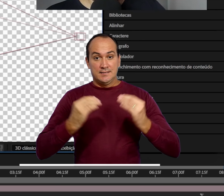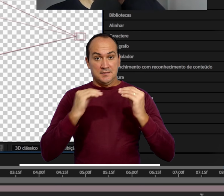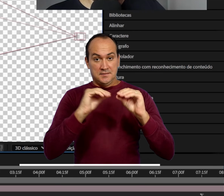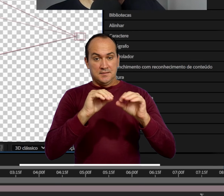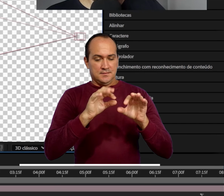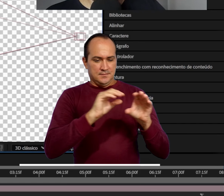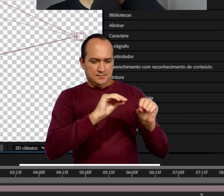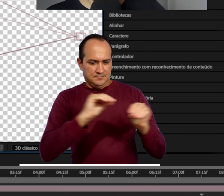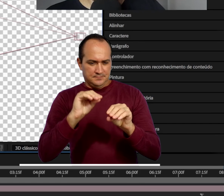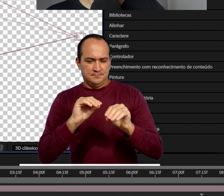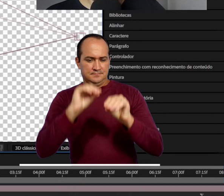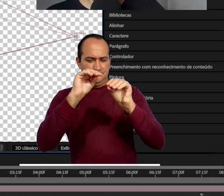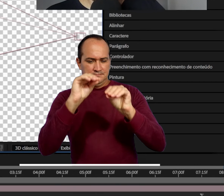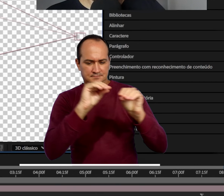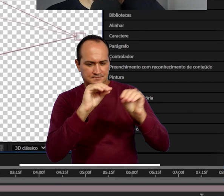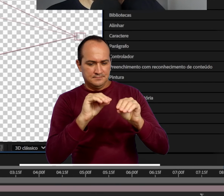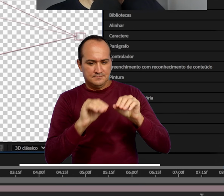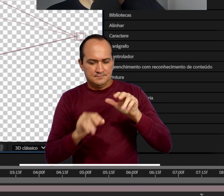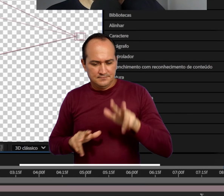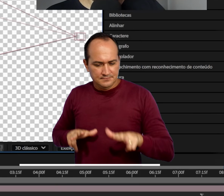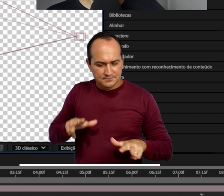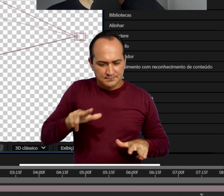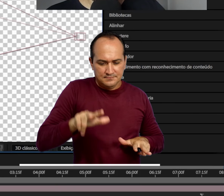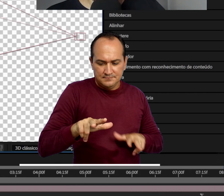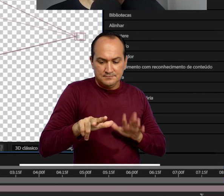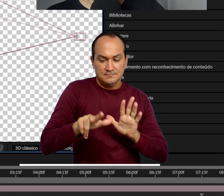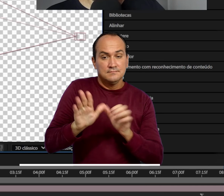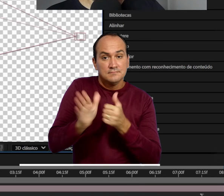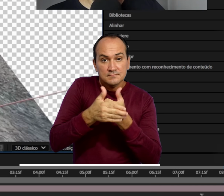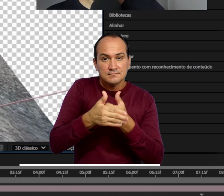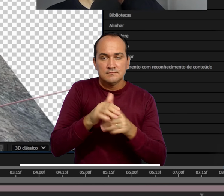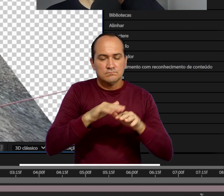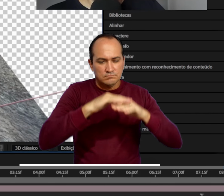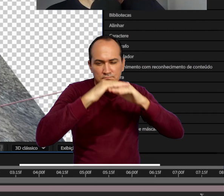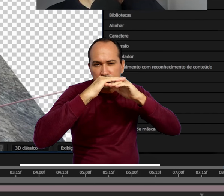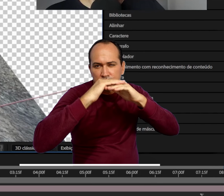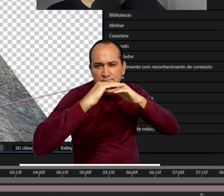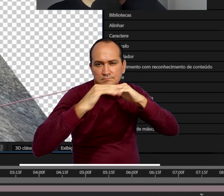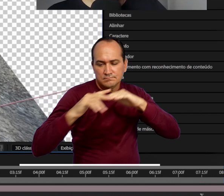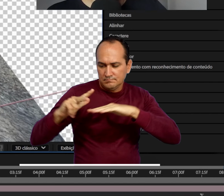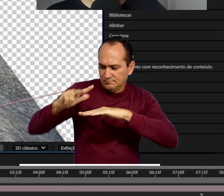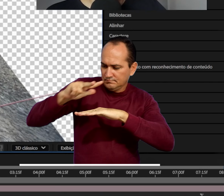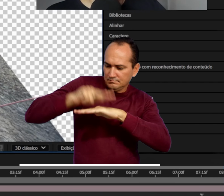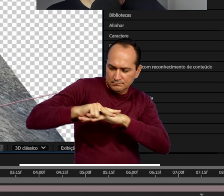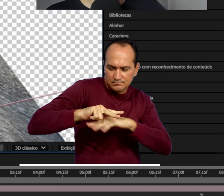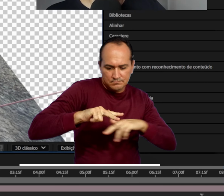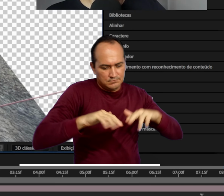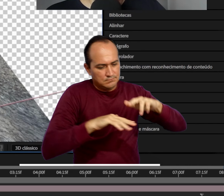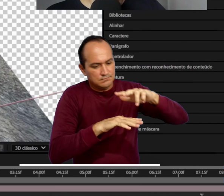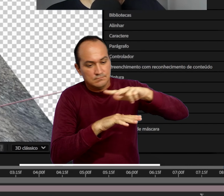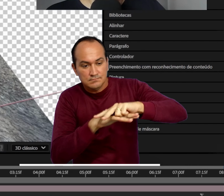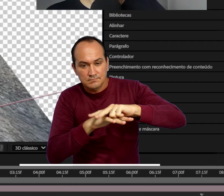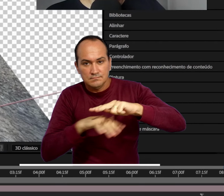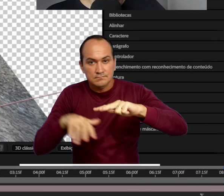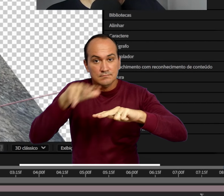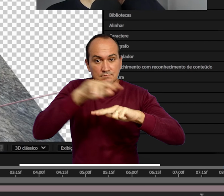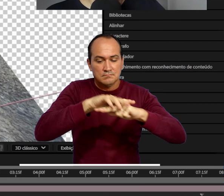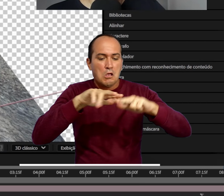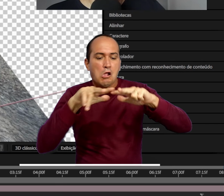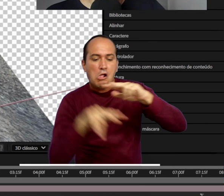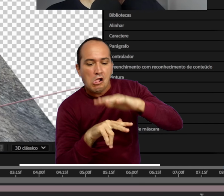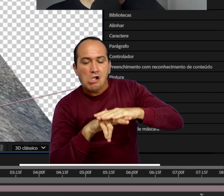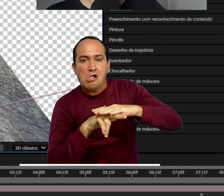Então eu vou posicionar ele aqui, ó, de tal forma que as patinhas dele aqui fiquem, ó, alinhadas. Vou mover mais um pouquinho aqui para vocês verem,